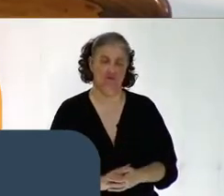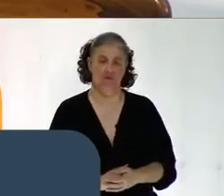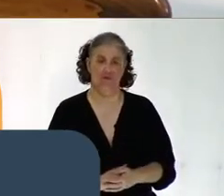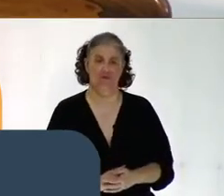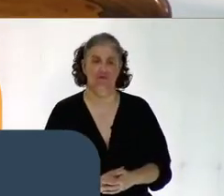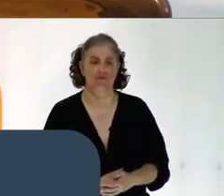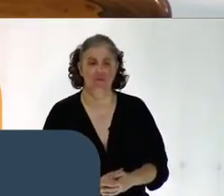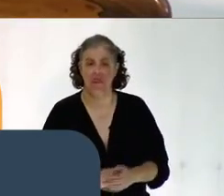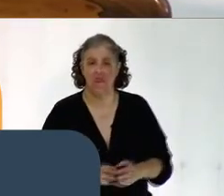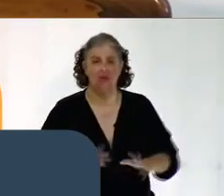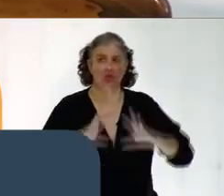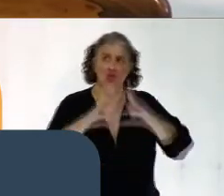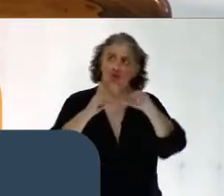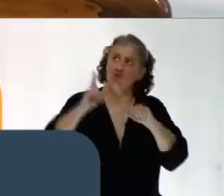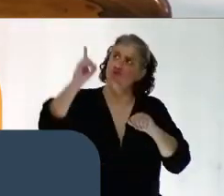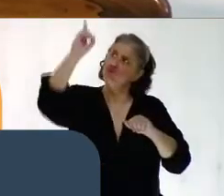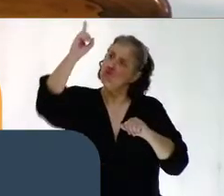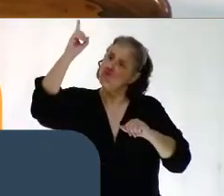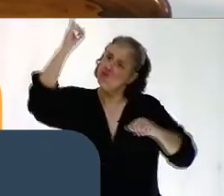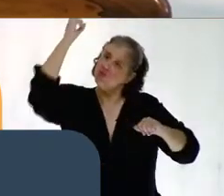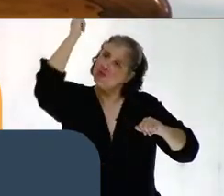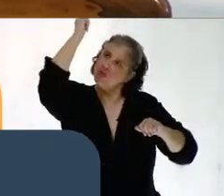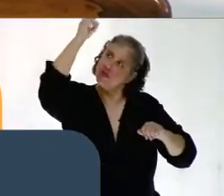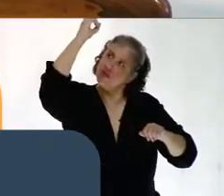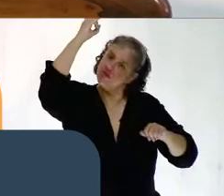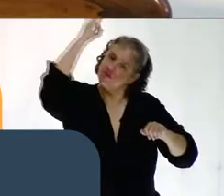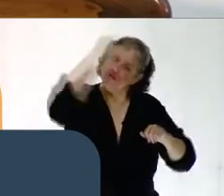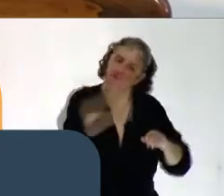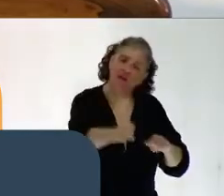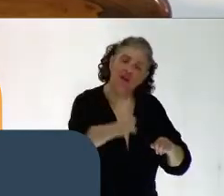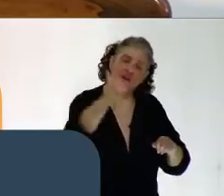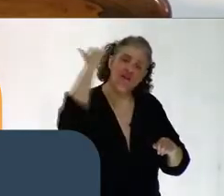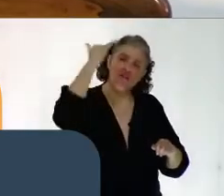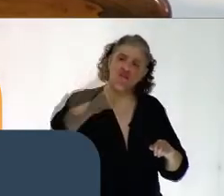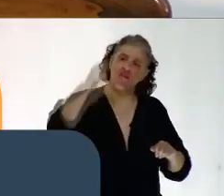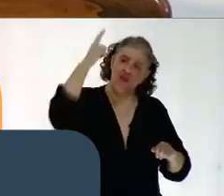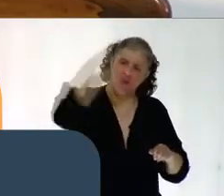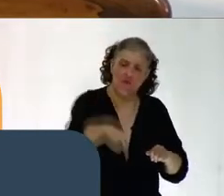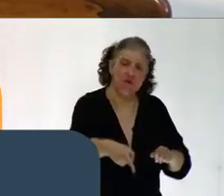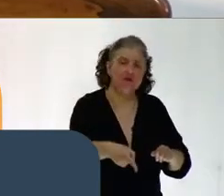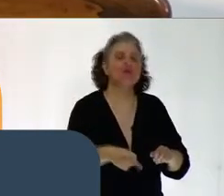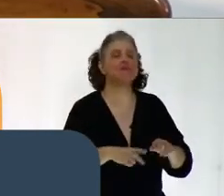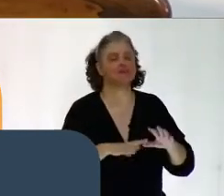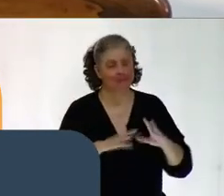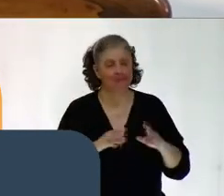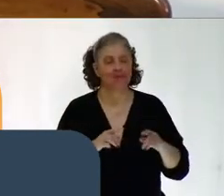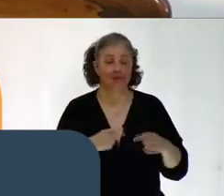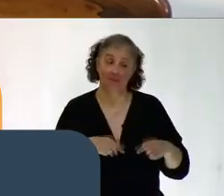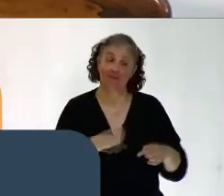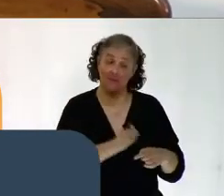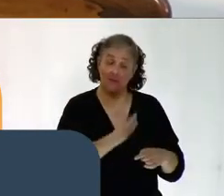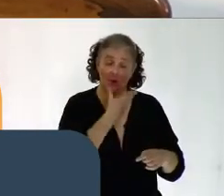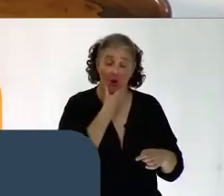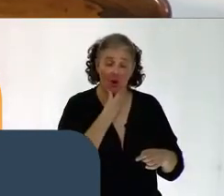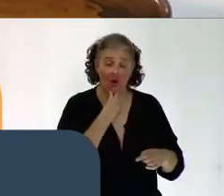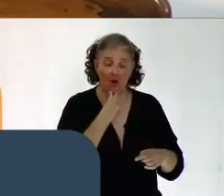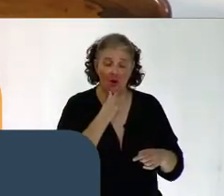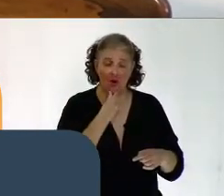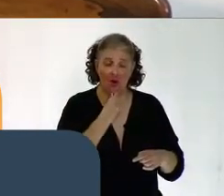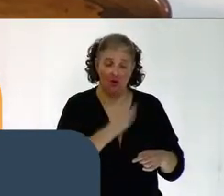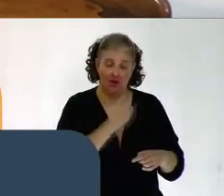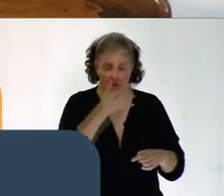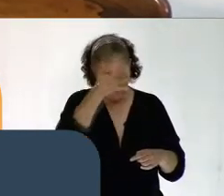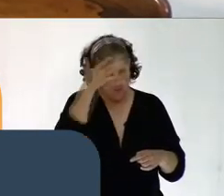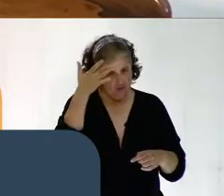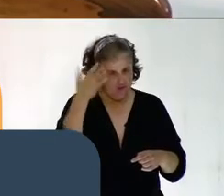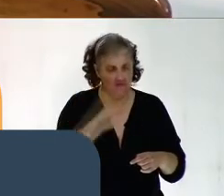que procede da boca do senhor viverá o homem satanás foi isso que jesus respondeu e eu